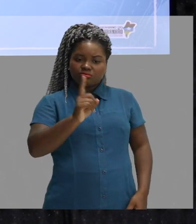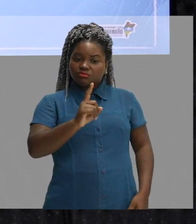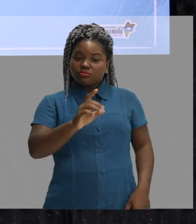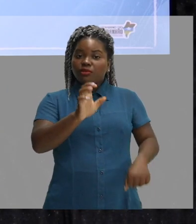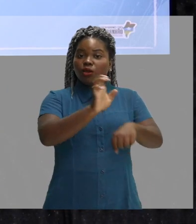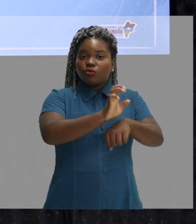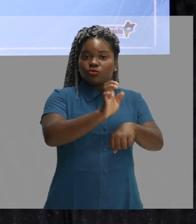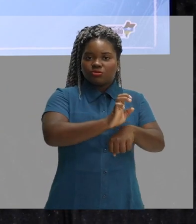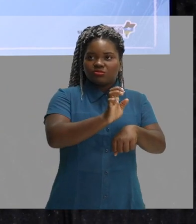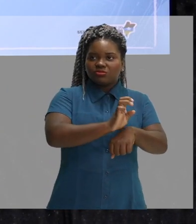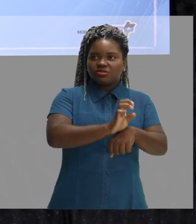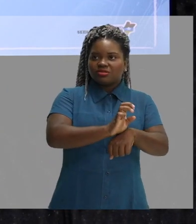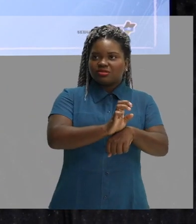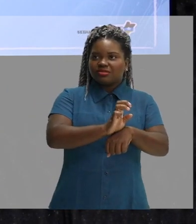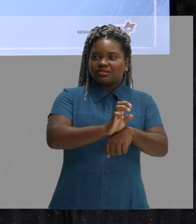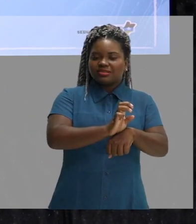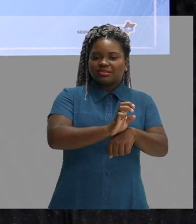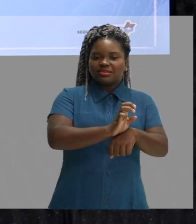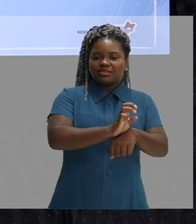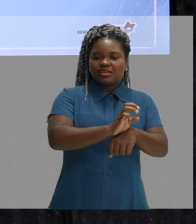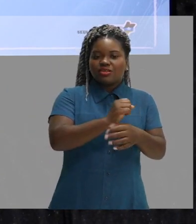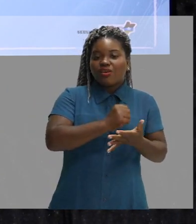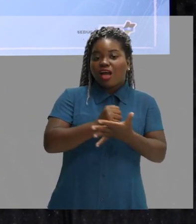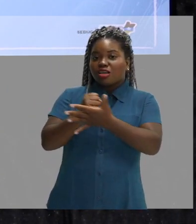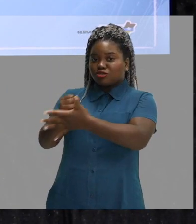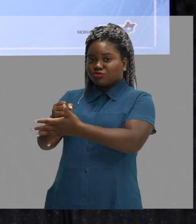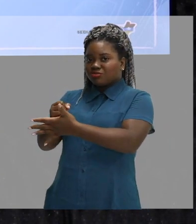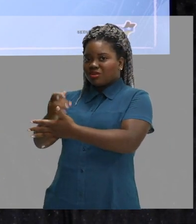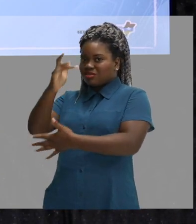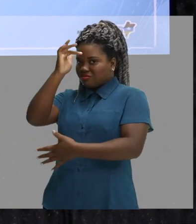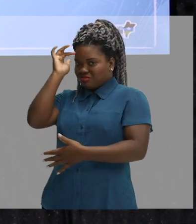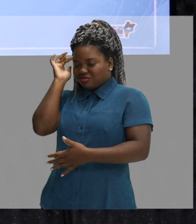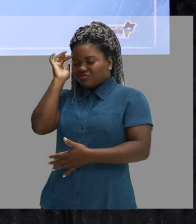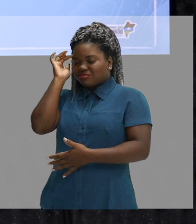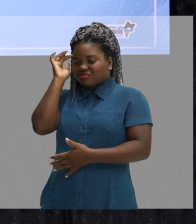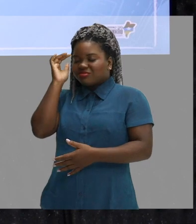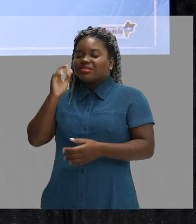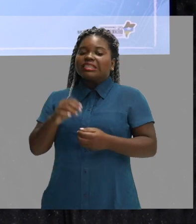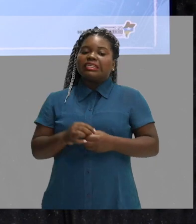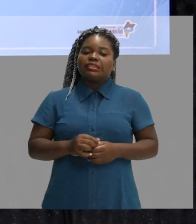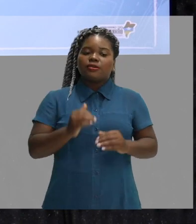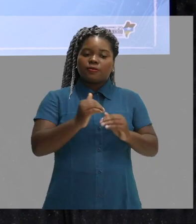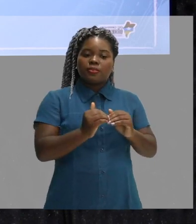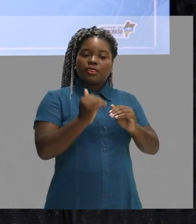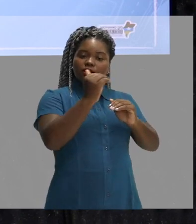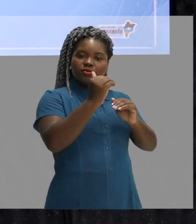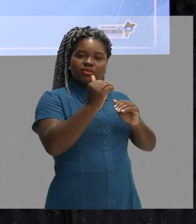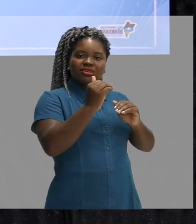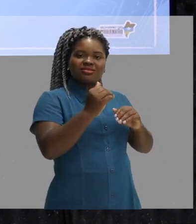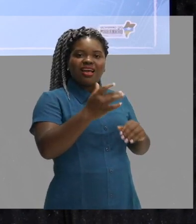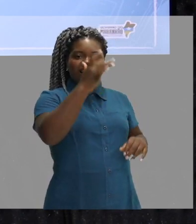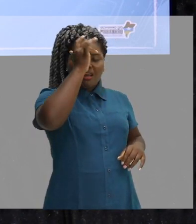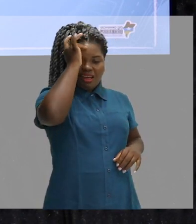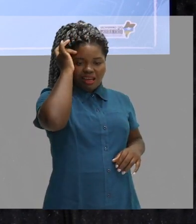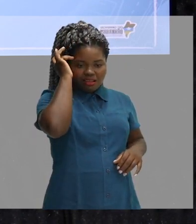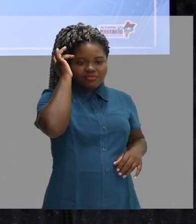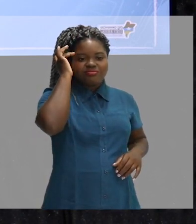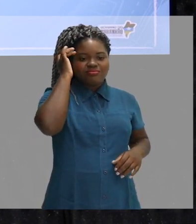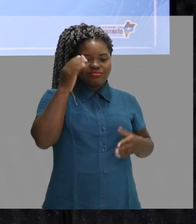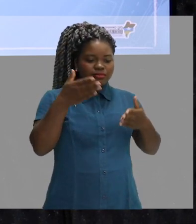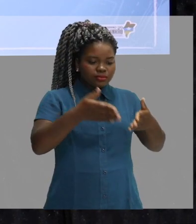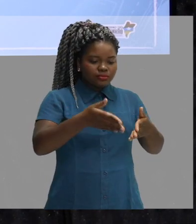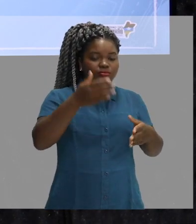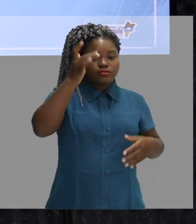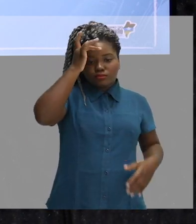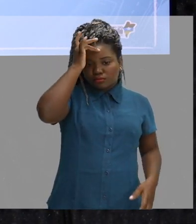aos indivíduos. Então, mais importante que o Estado é quem? O indivíduo. E o regime político ideal, que